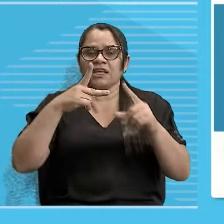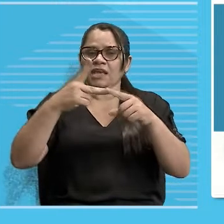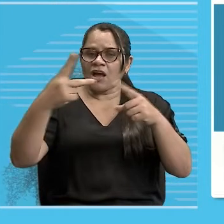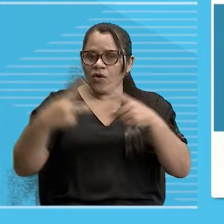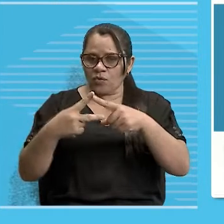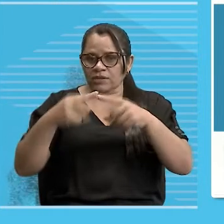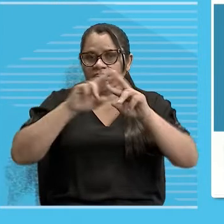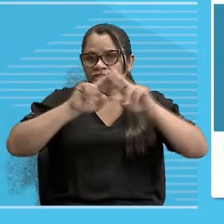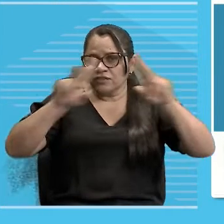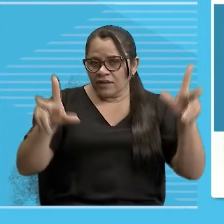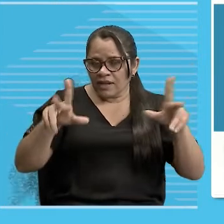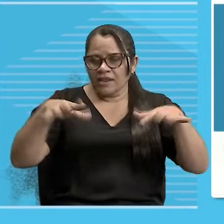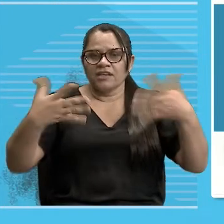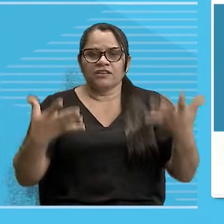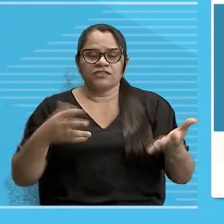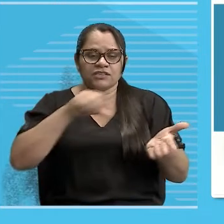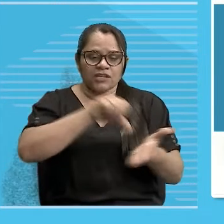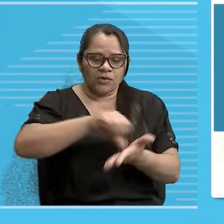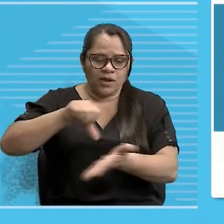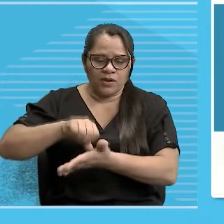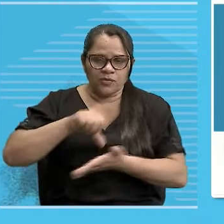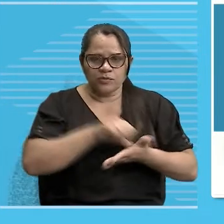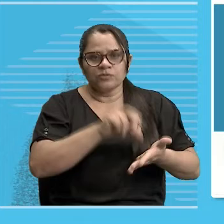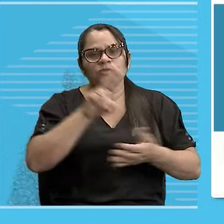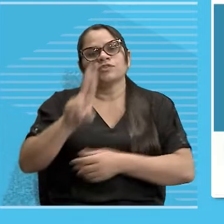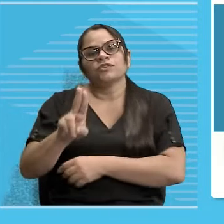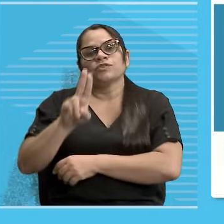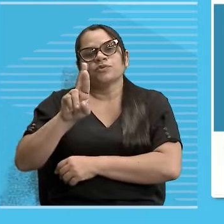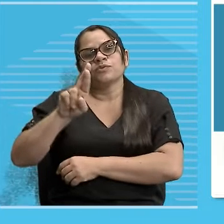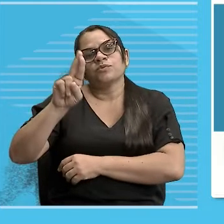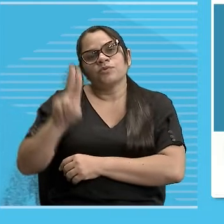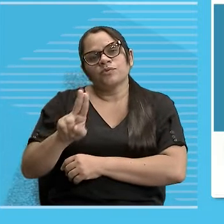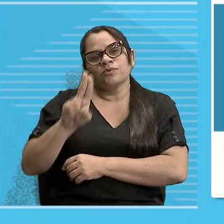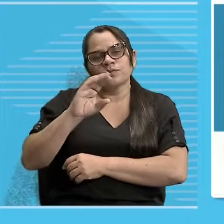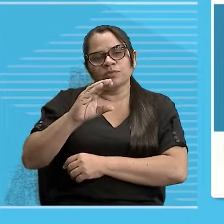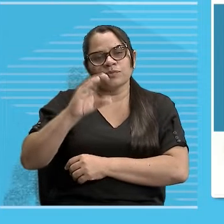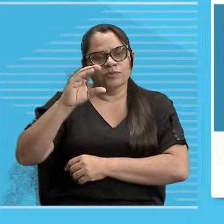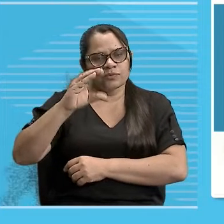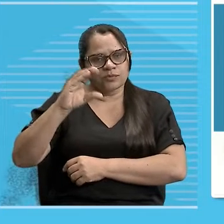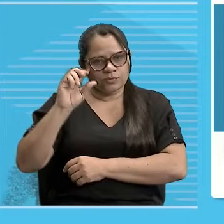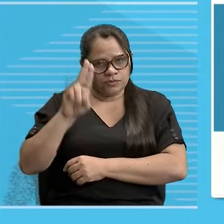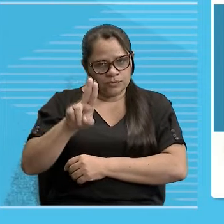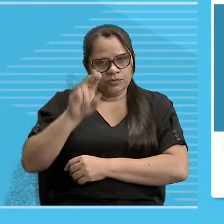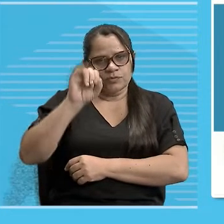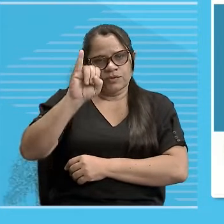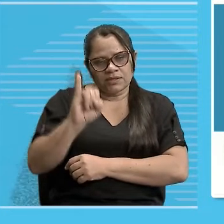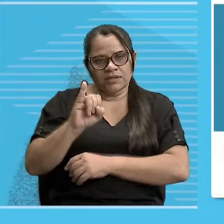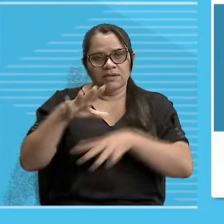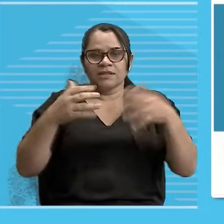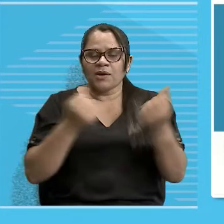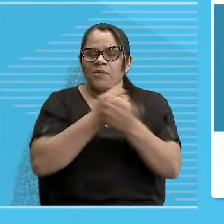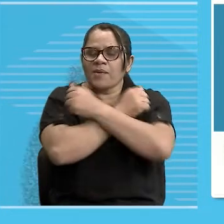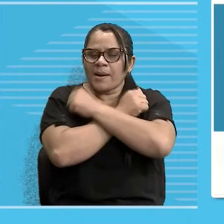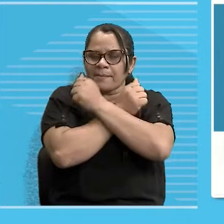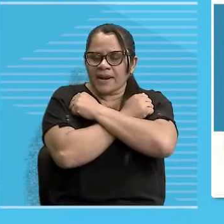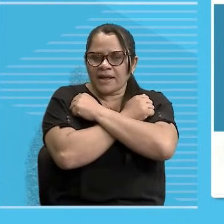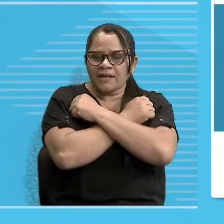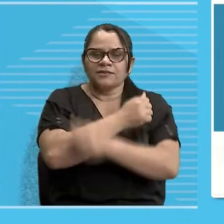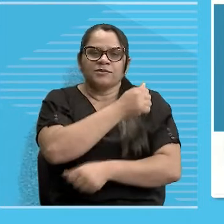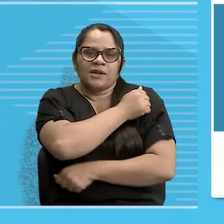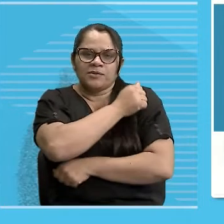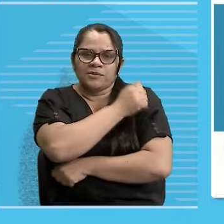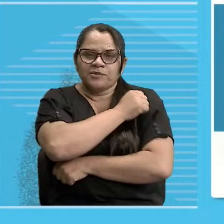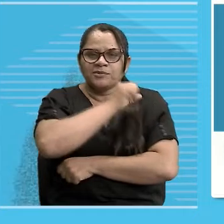também está aqui com a gente, tá? Sejam muito bem-vindos. Um abraço, certo, Sebastião? Qualquer